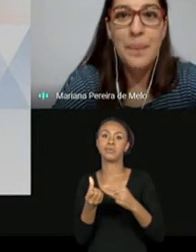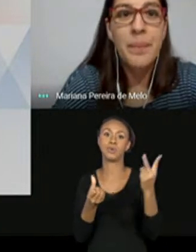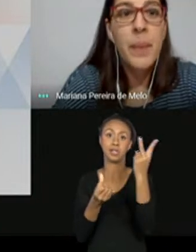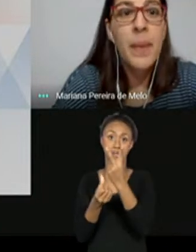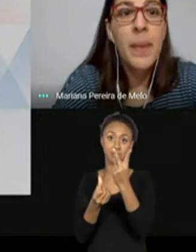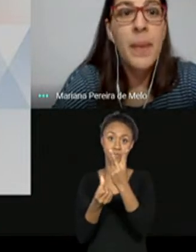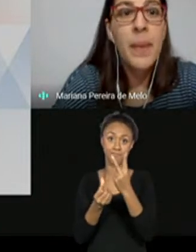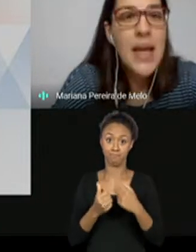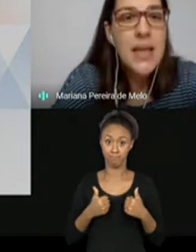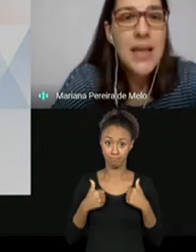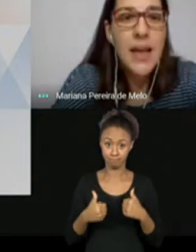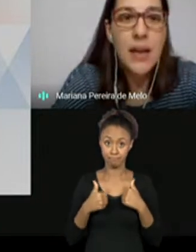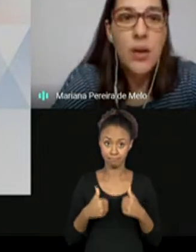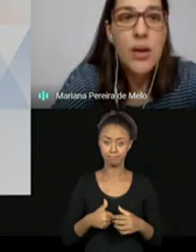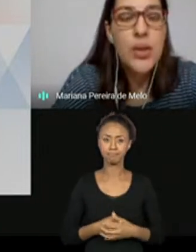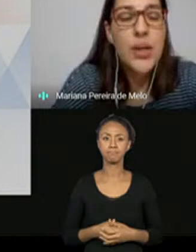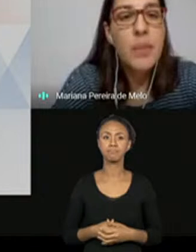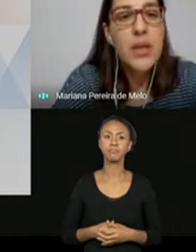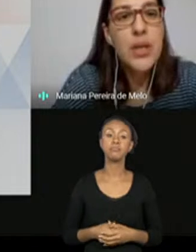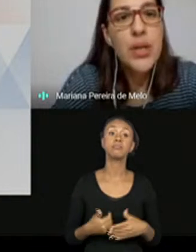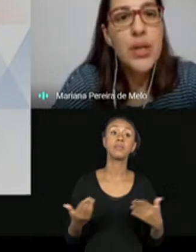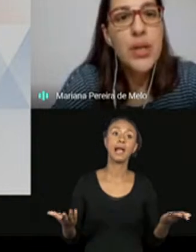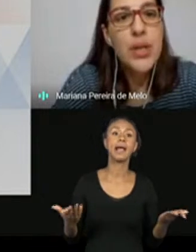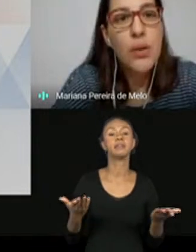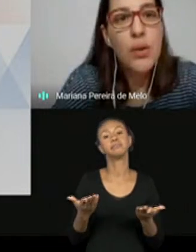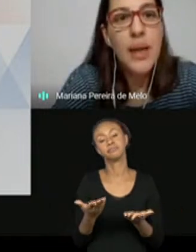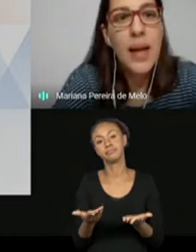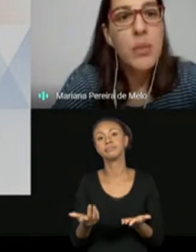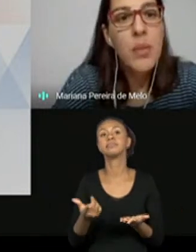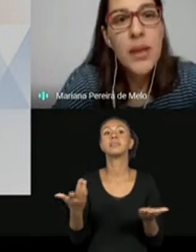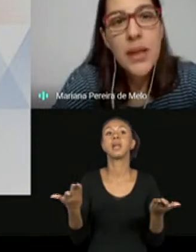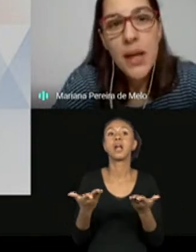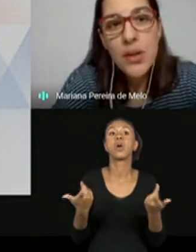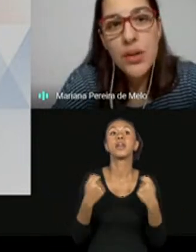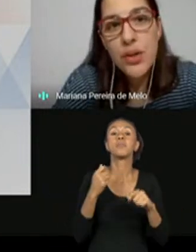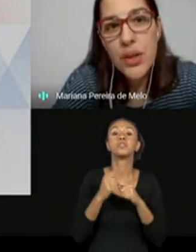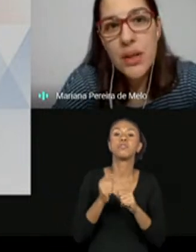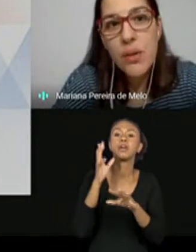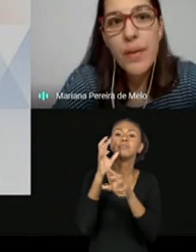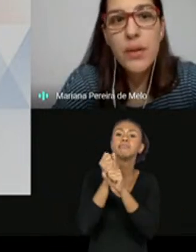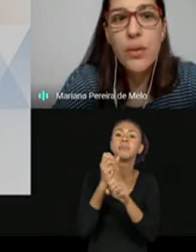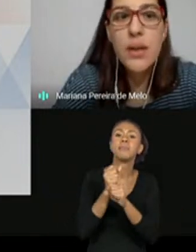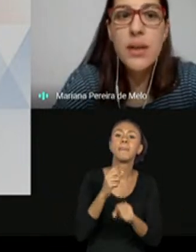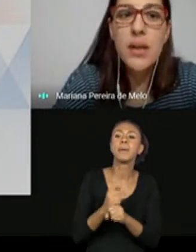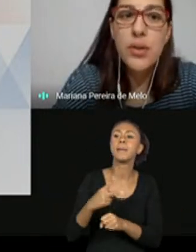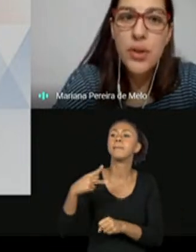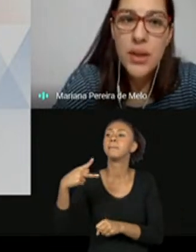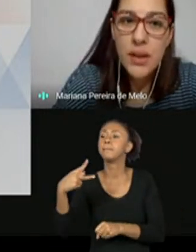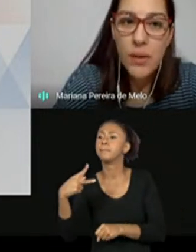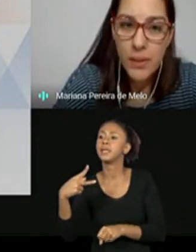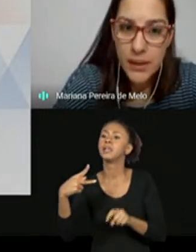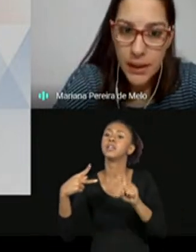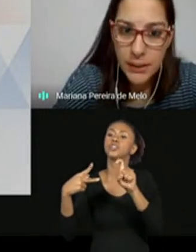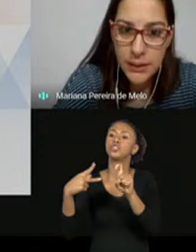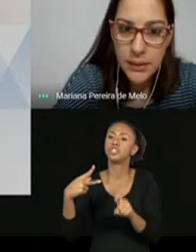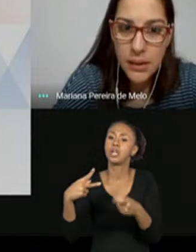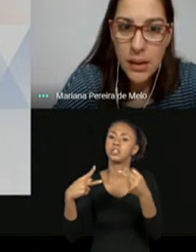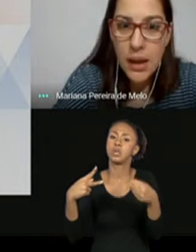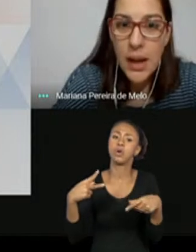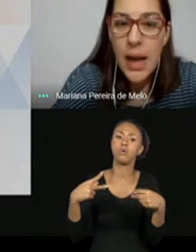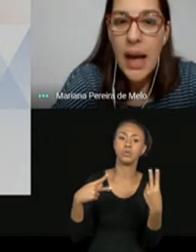Tá? E essa é a lógica para a gente calcular a probabilidade de x igual a 2 e de x igual a